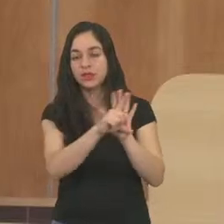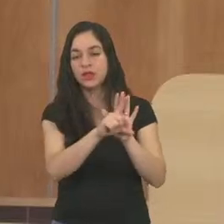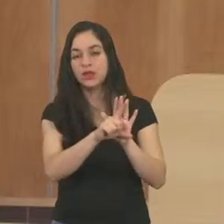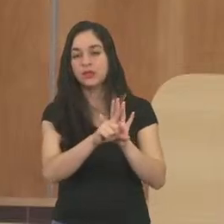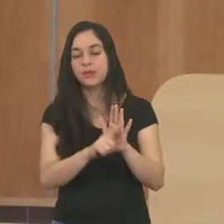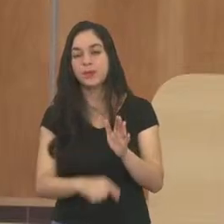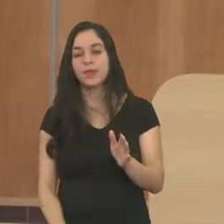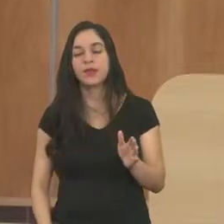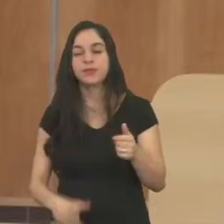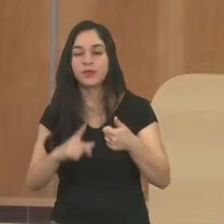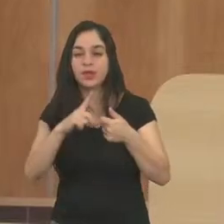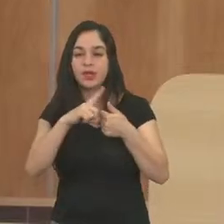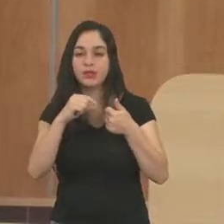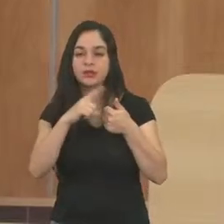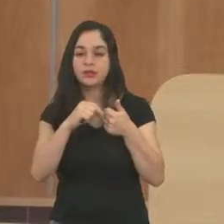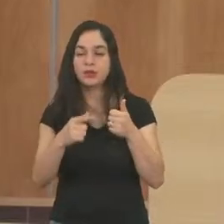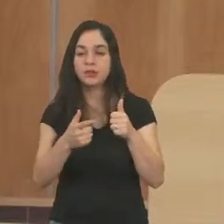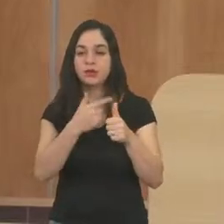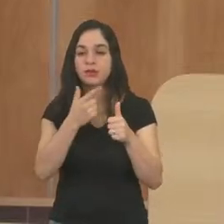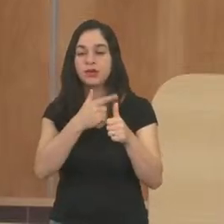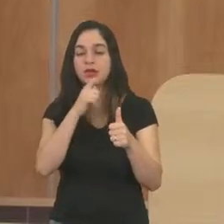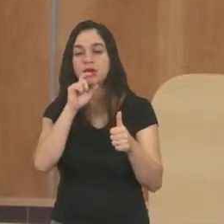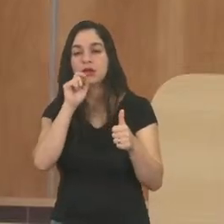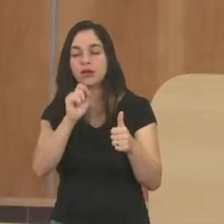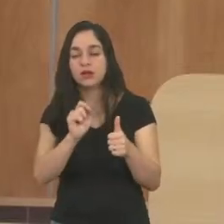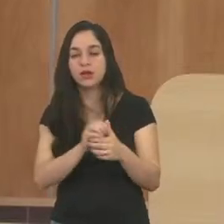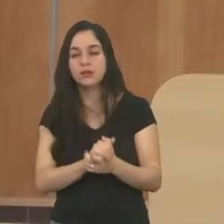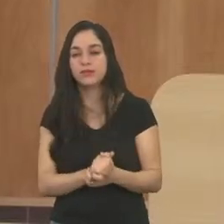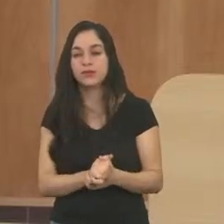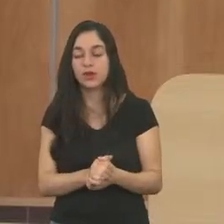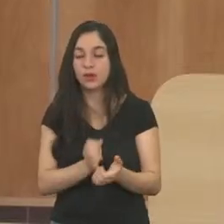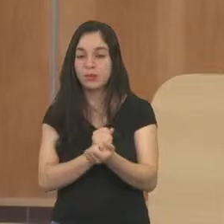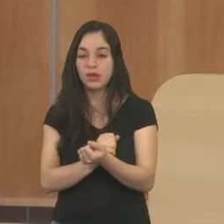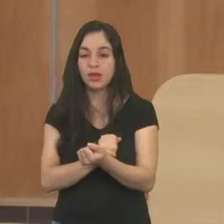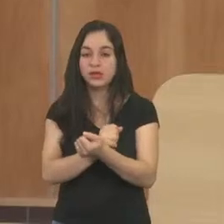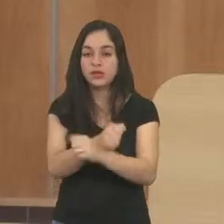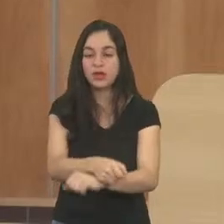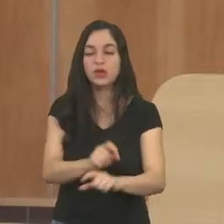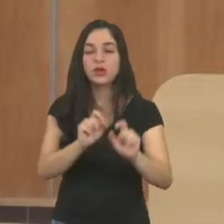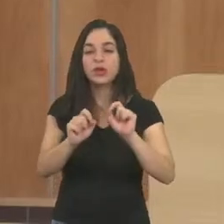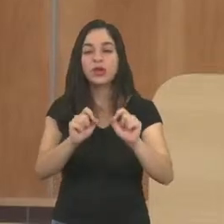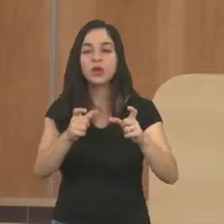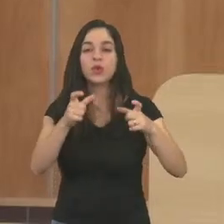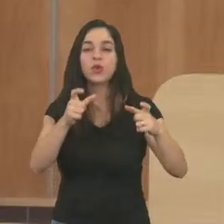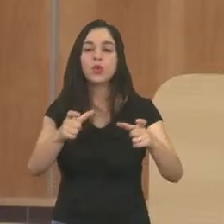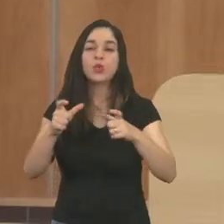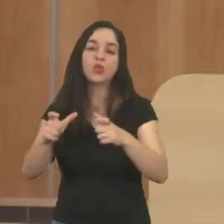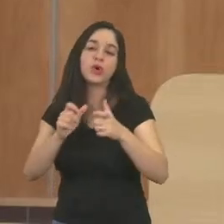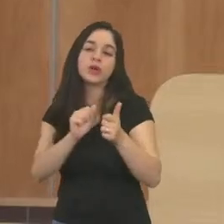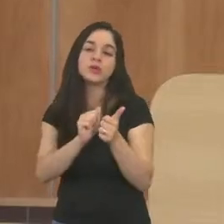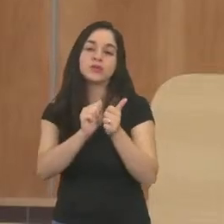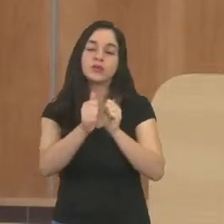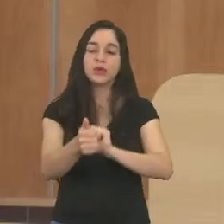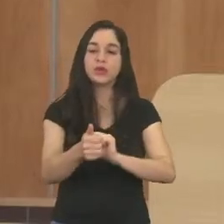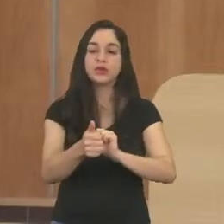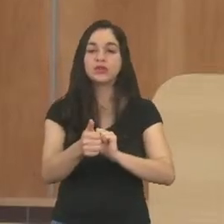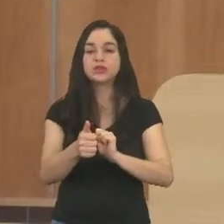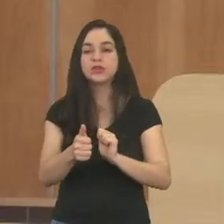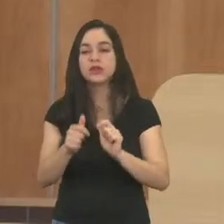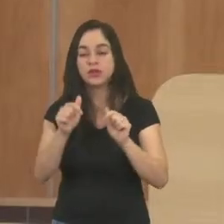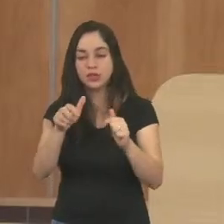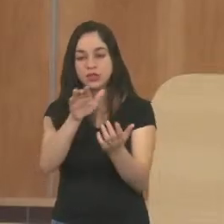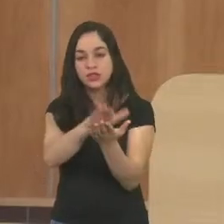Artigo 1º. Fica instituído a obrigatoriedade de que em campos esportivos de uso público no município